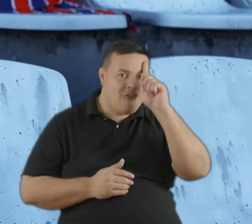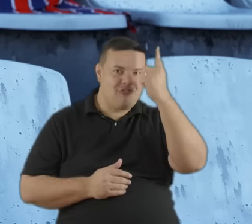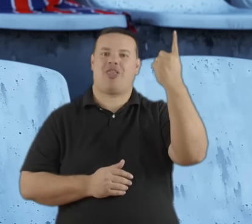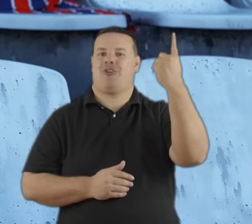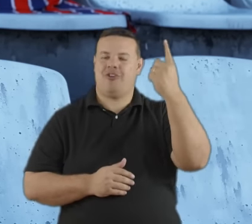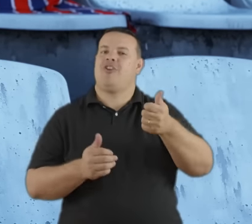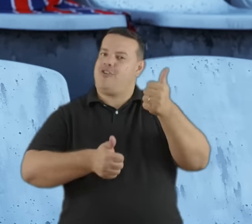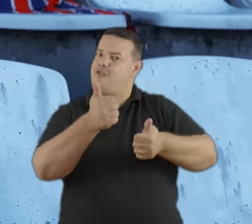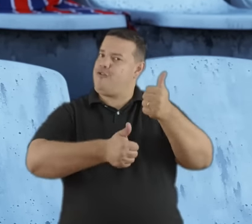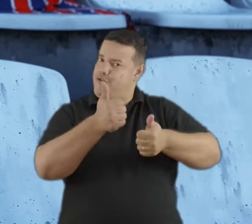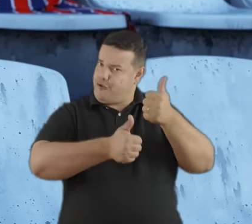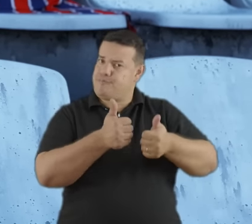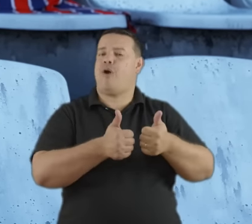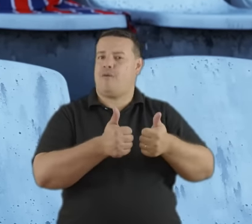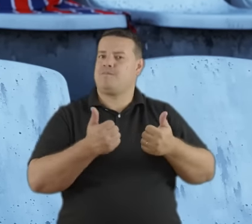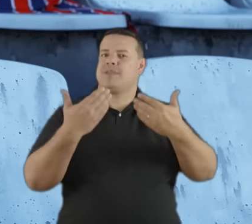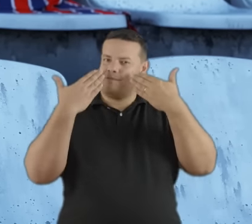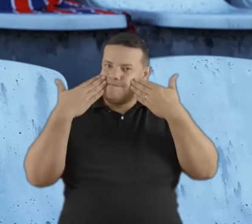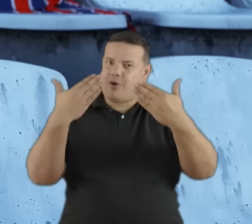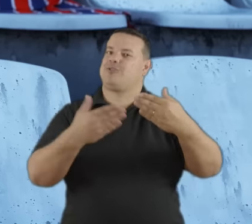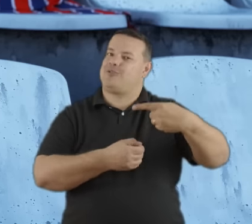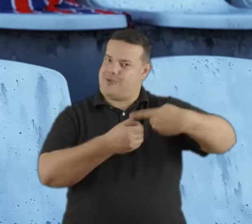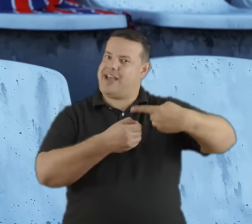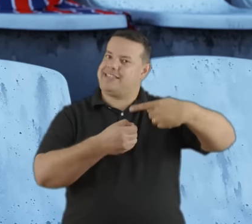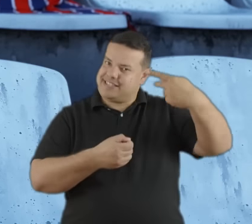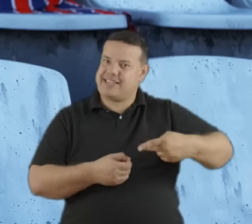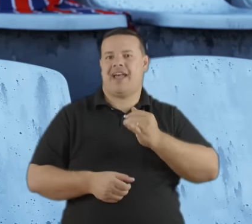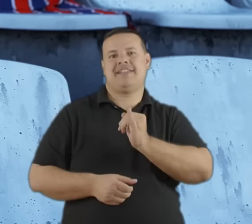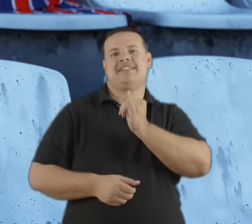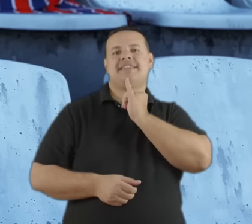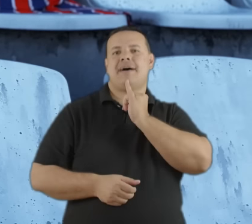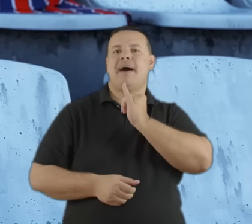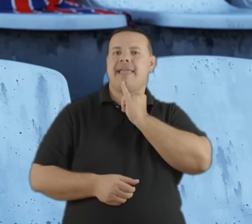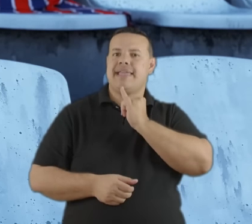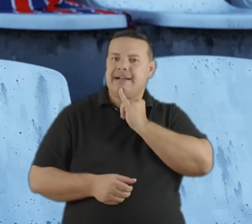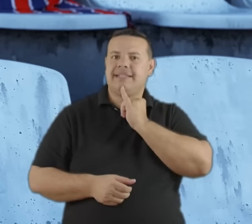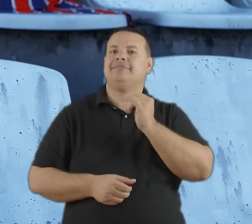isso e o futebol fez com que a cidade itabaiana, né,